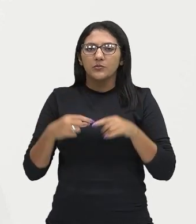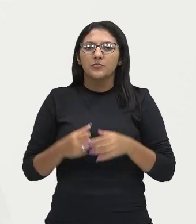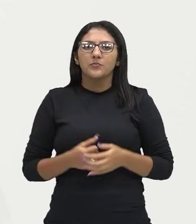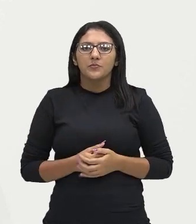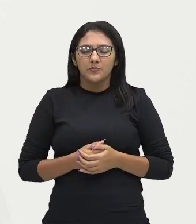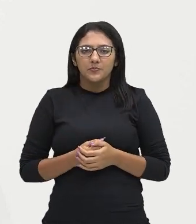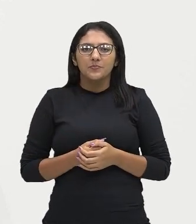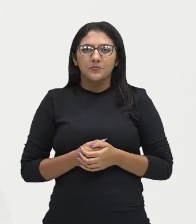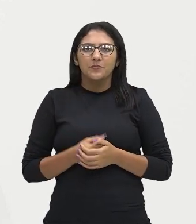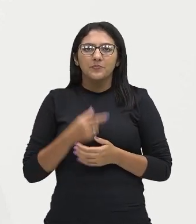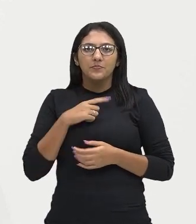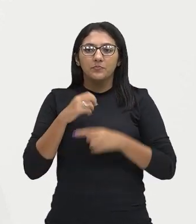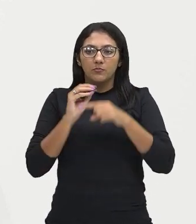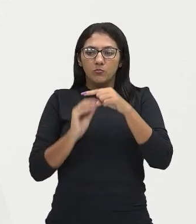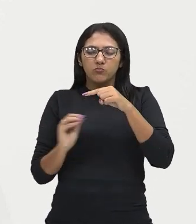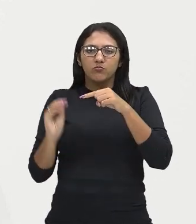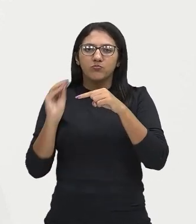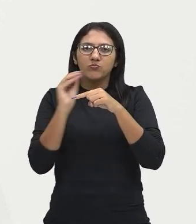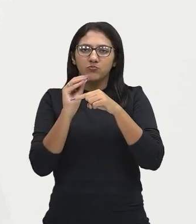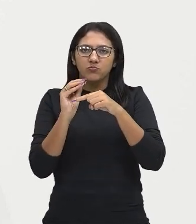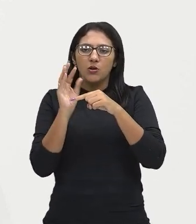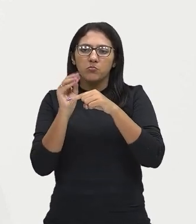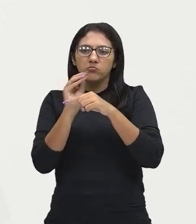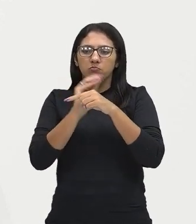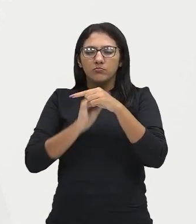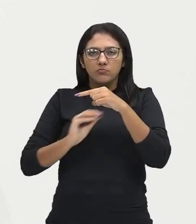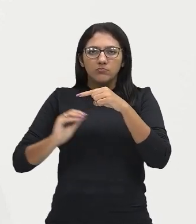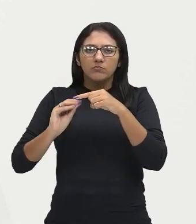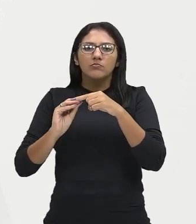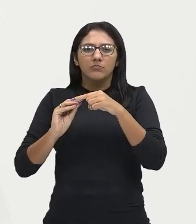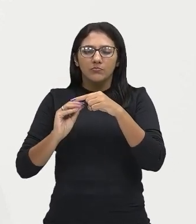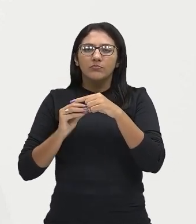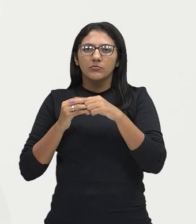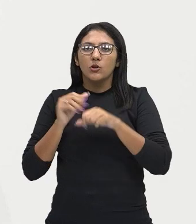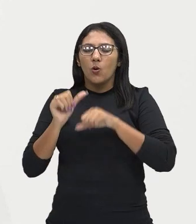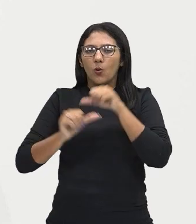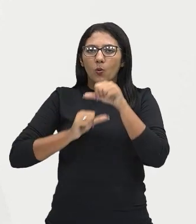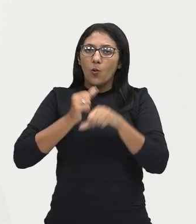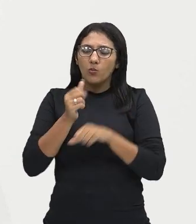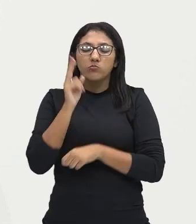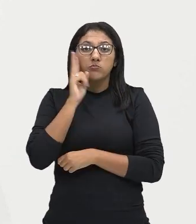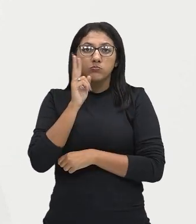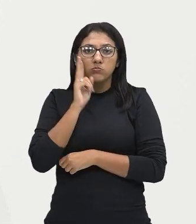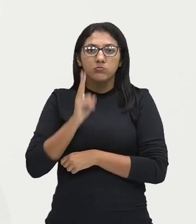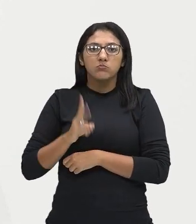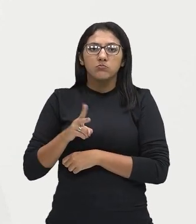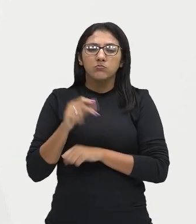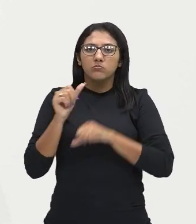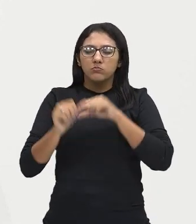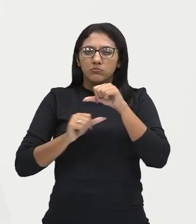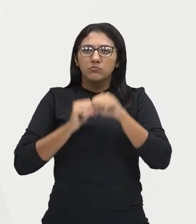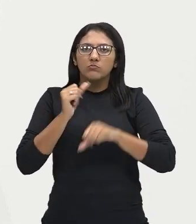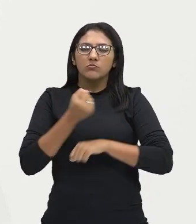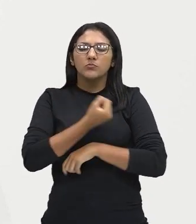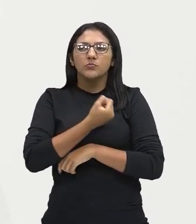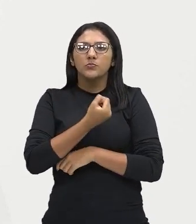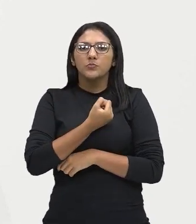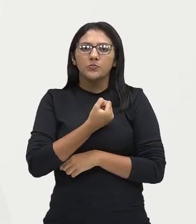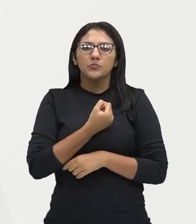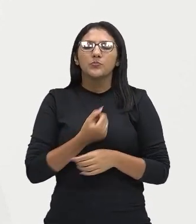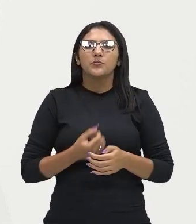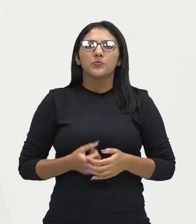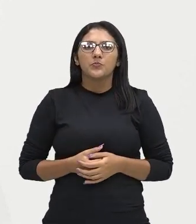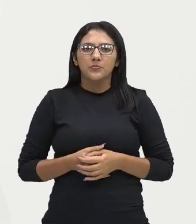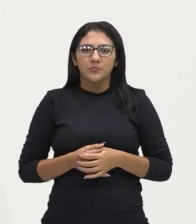Vamos inverter o numerador em cima. O numerador que estava embaixo vai virar, o denominador vira numerador e